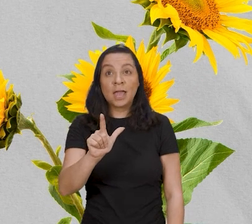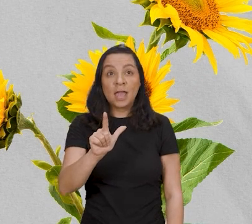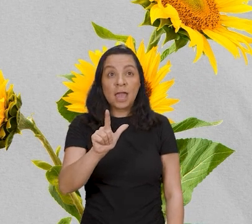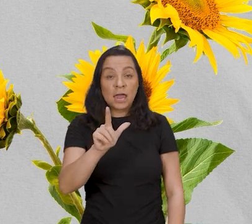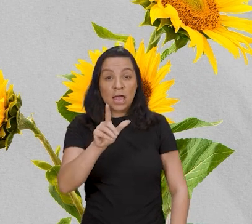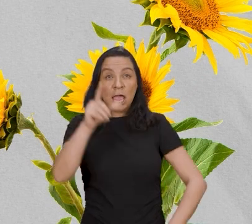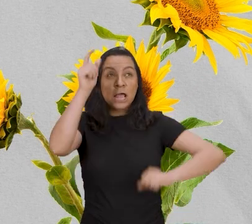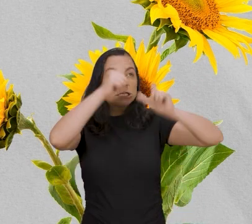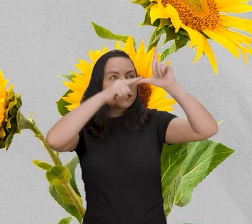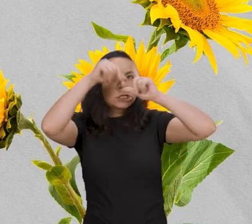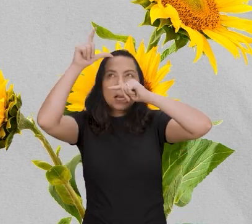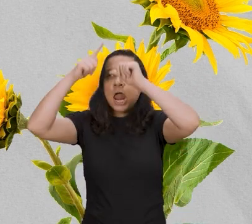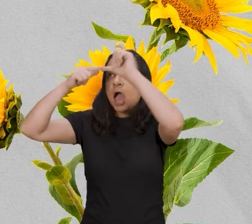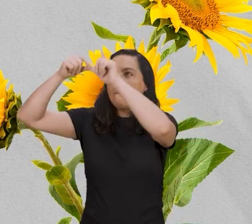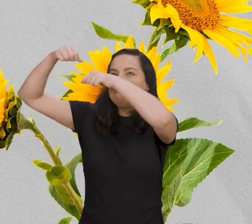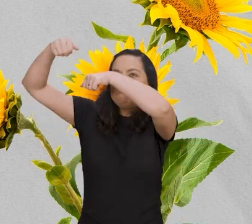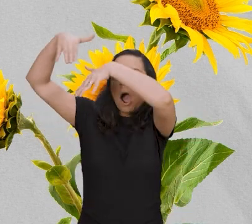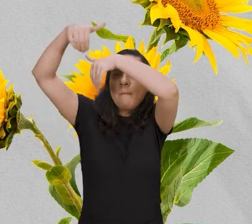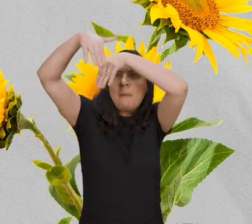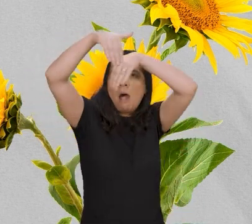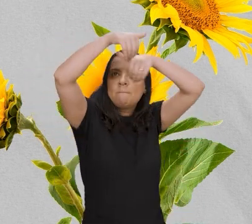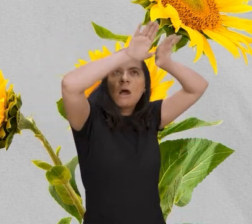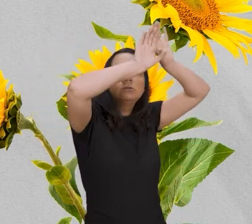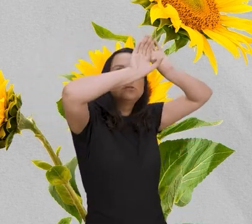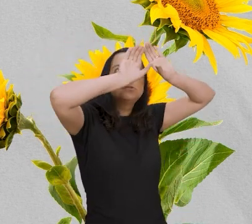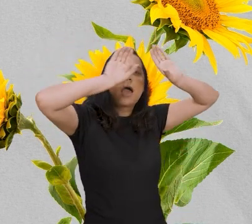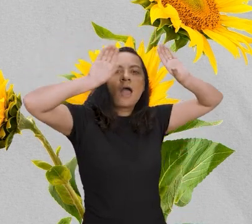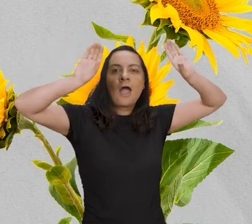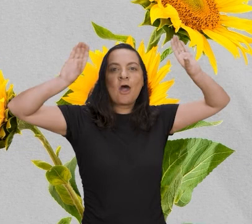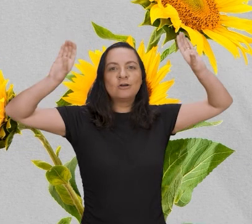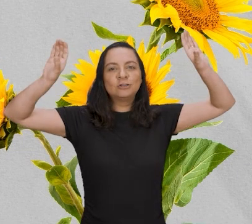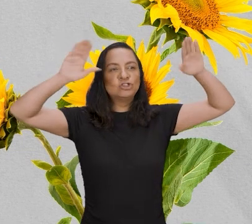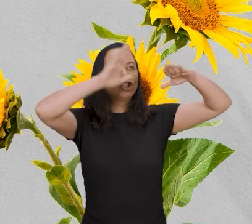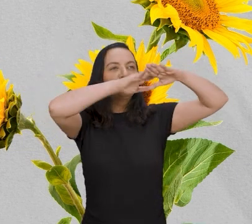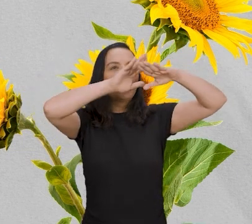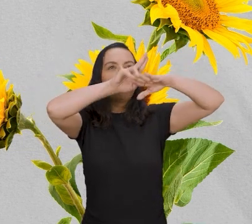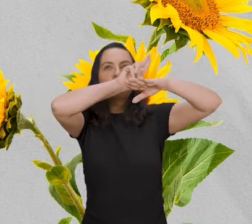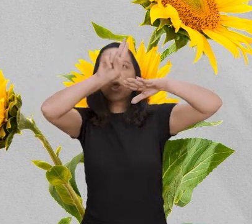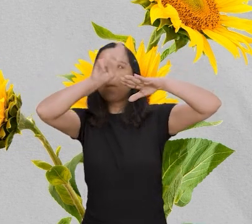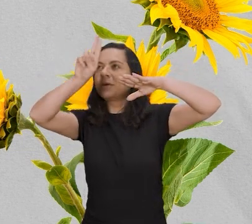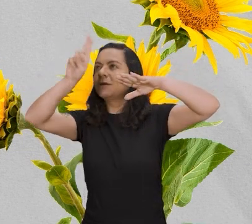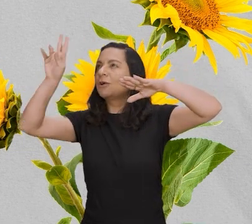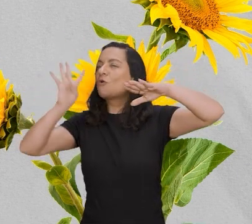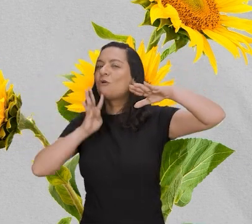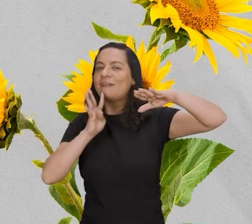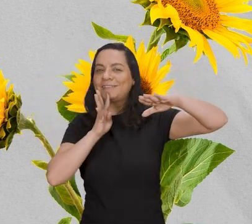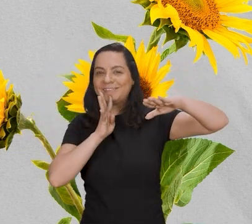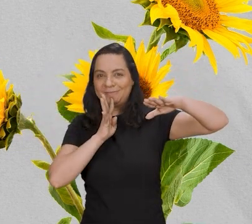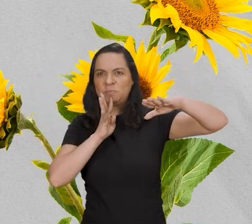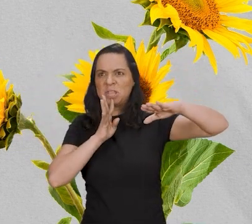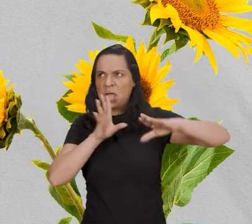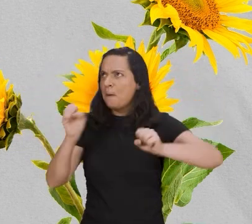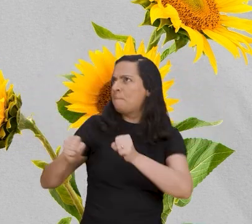cada estrela do seu exército celestial e a todas chama pelo nome. Tão grande é o